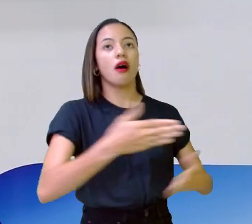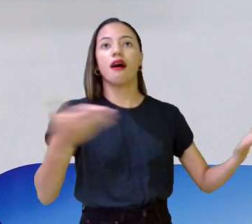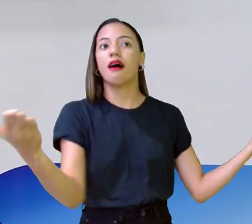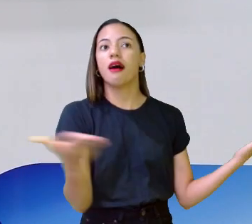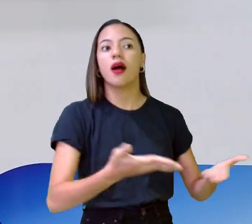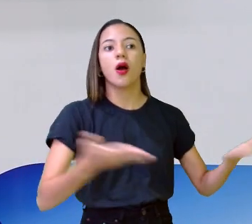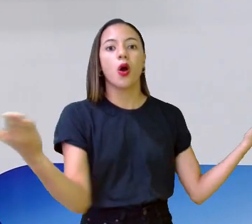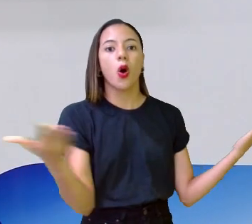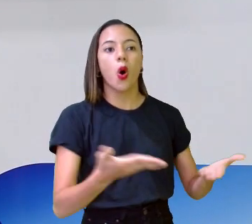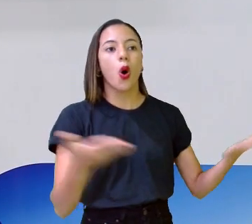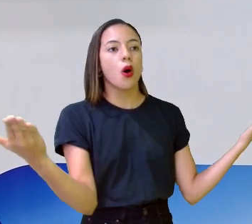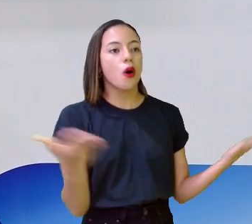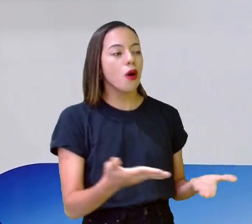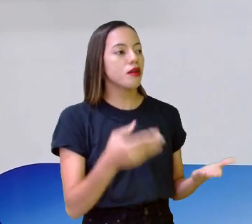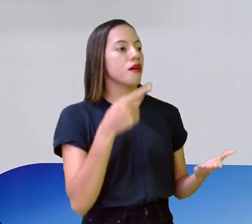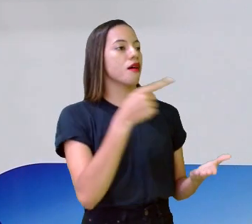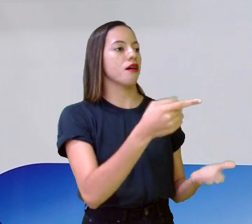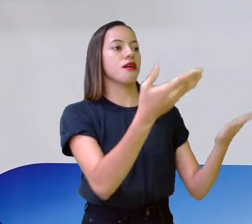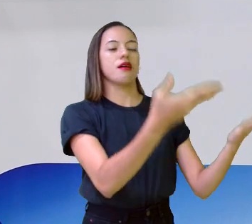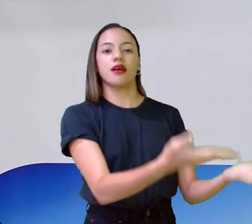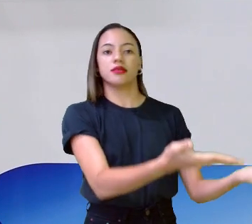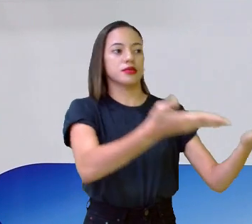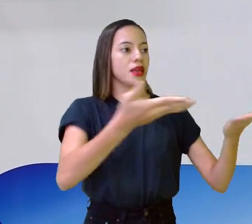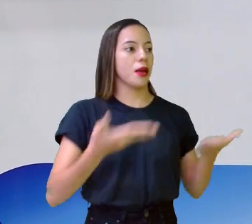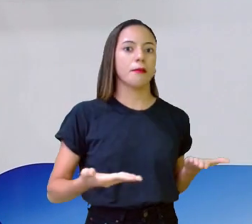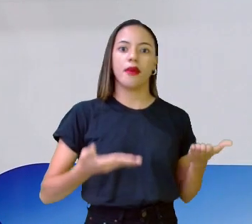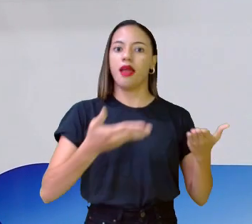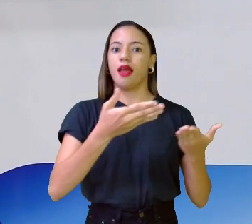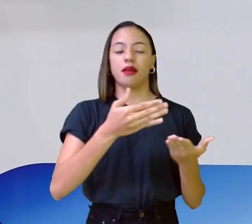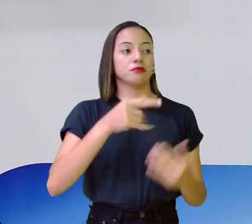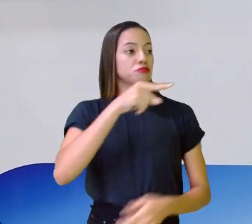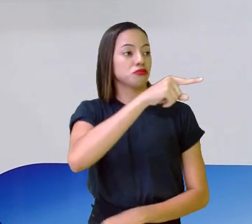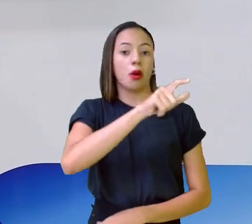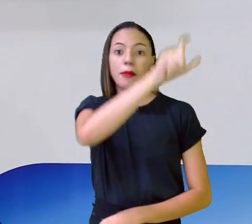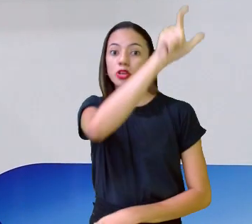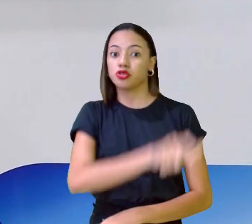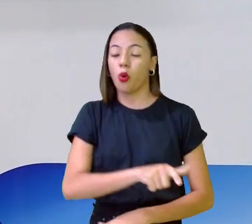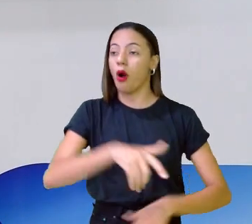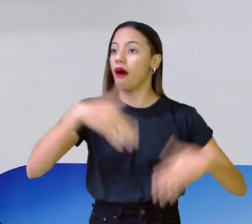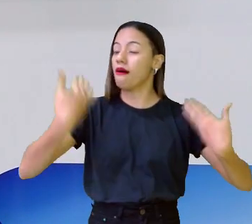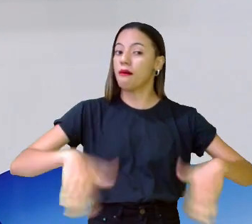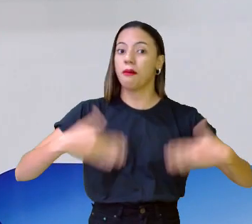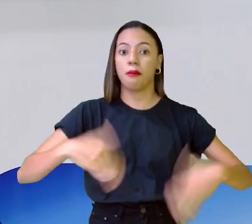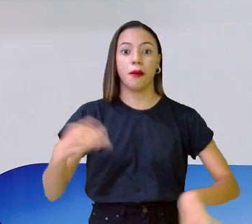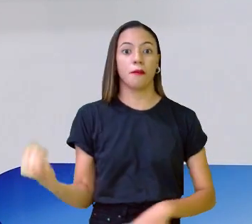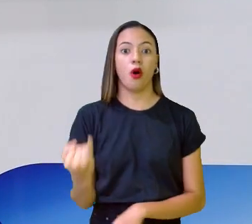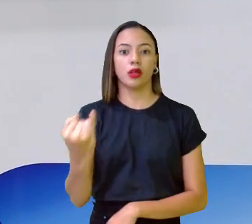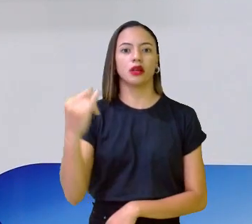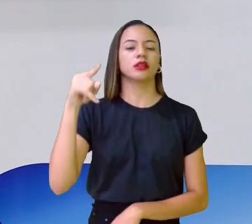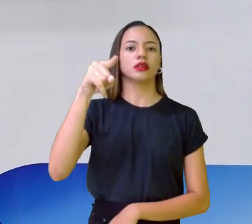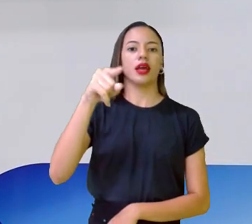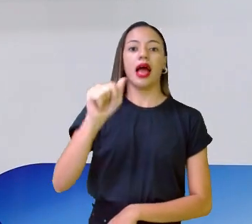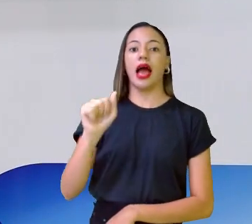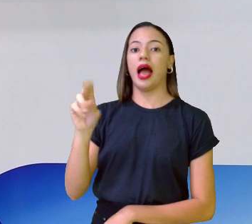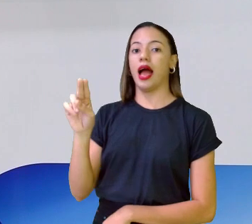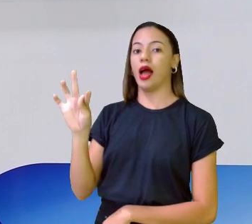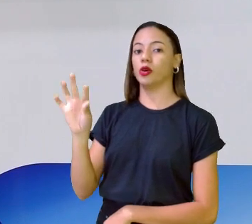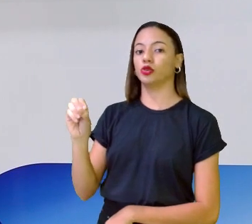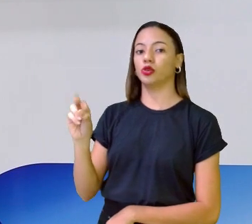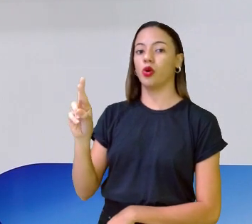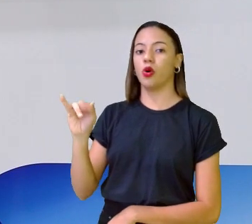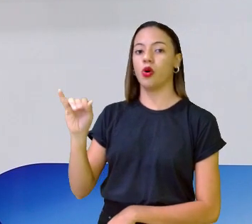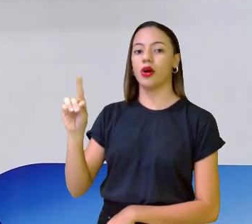não é, receber alguém aqui, uma autoridade, não é? E aí, na sua mente, rapidamente,